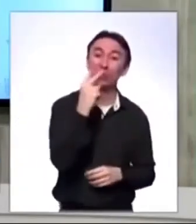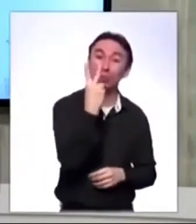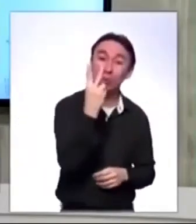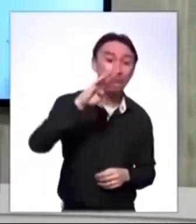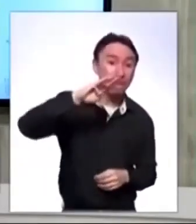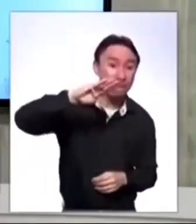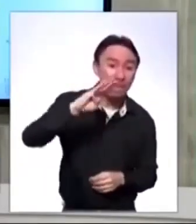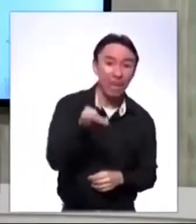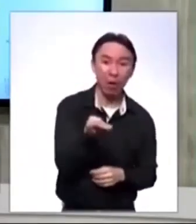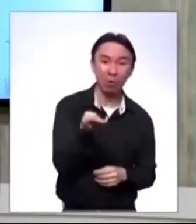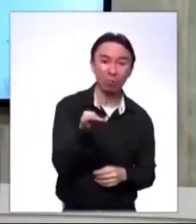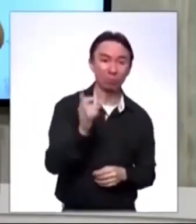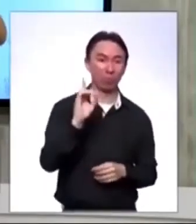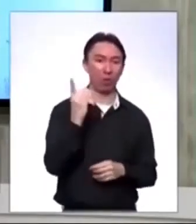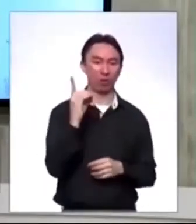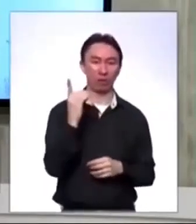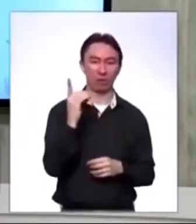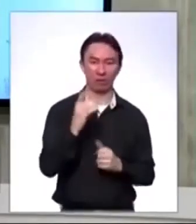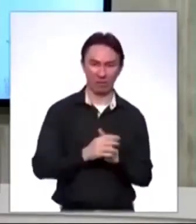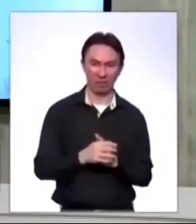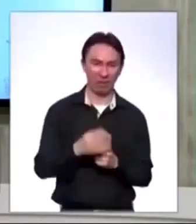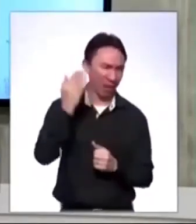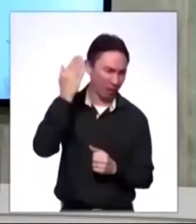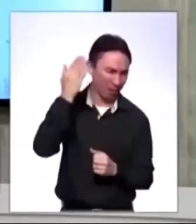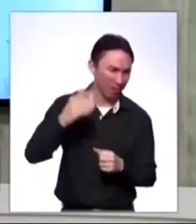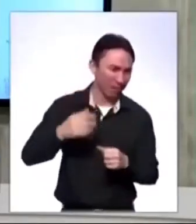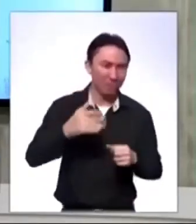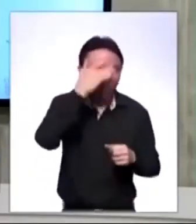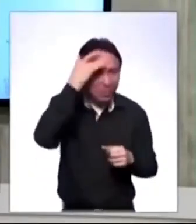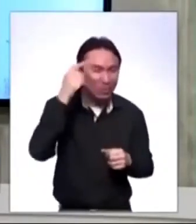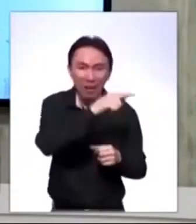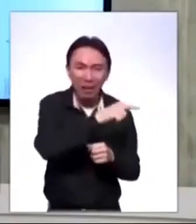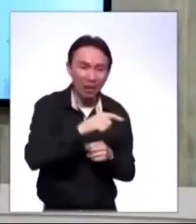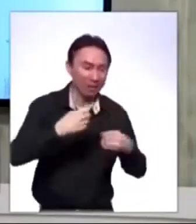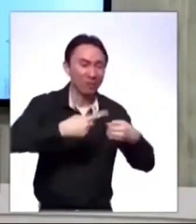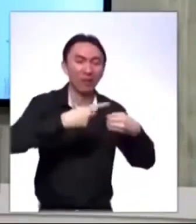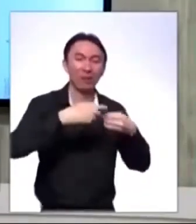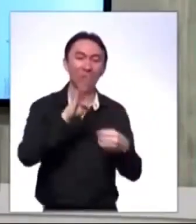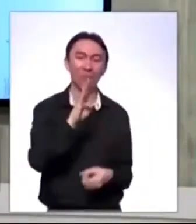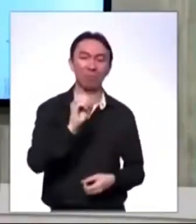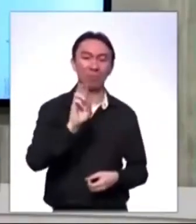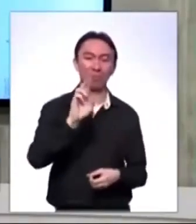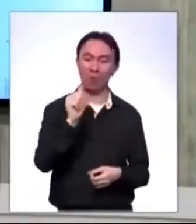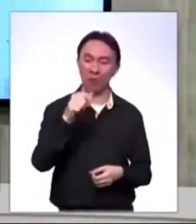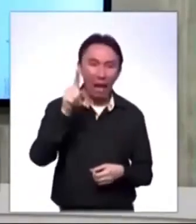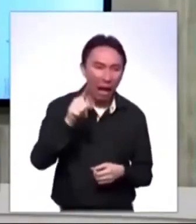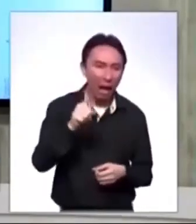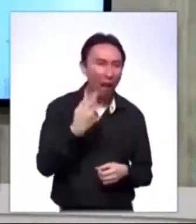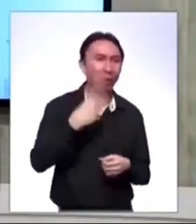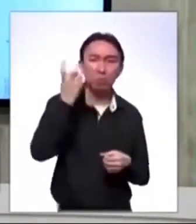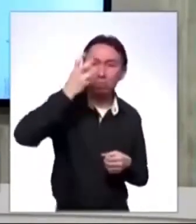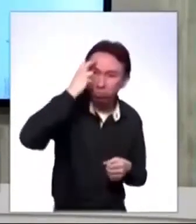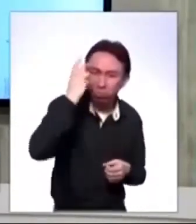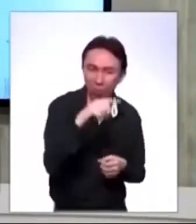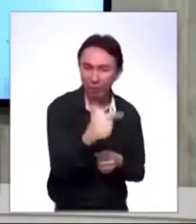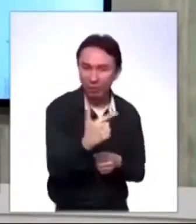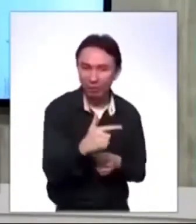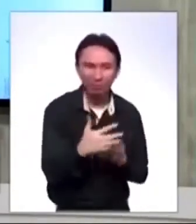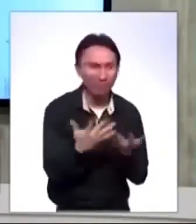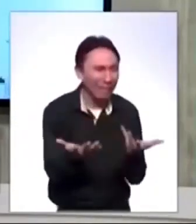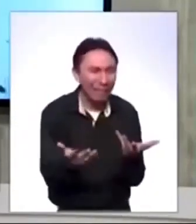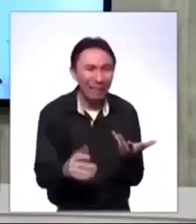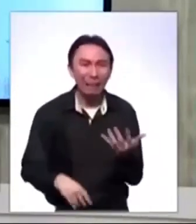jogado fora. Não é porque o povo de Borá não mereça, tá certo? E não é porque o povo de Borá não tem cultura. É porque nenhum espetáculo de teatro vai